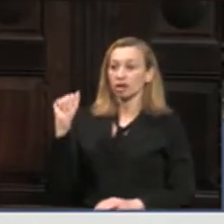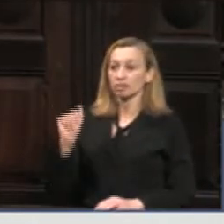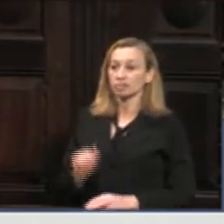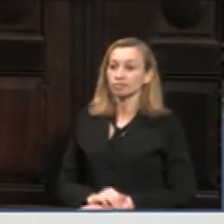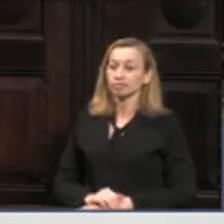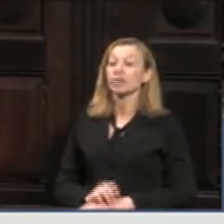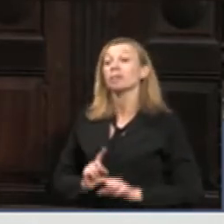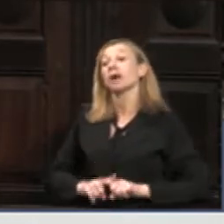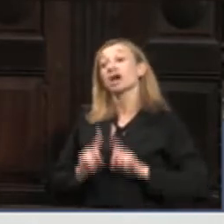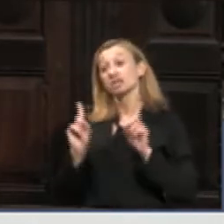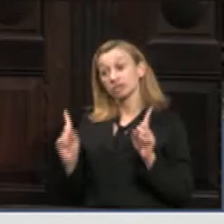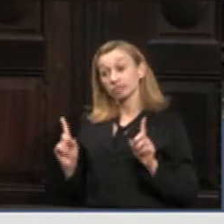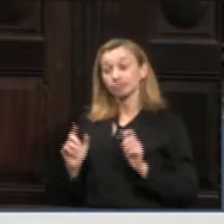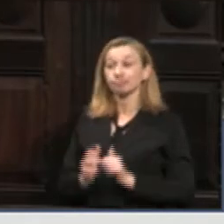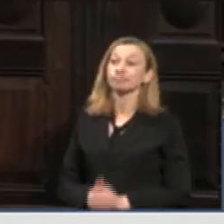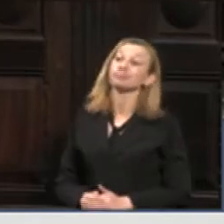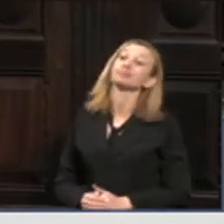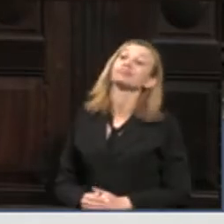Mas